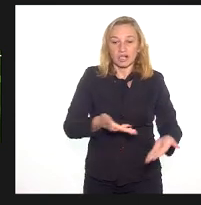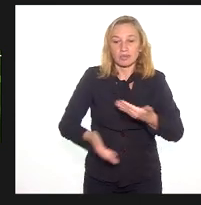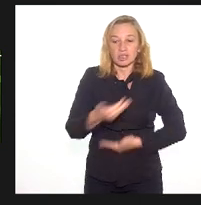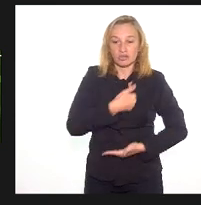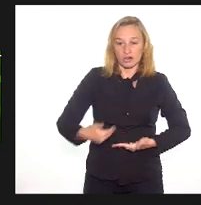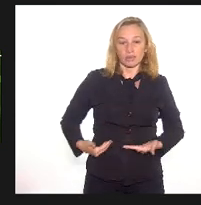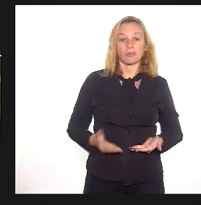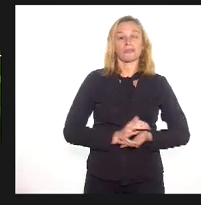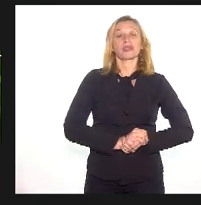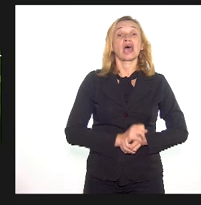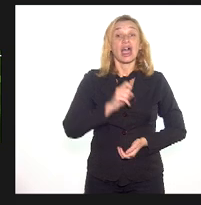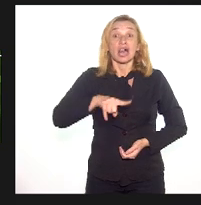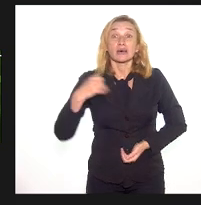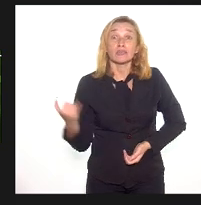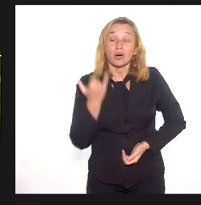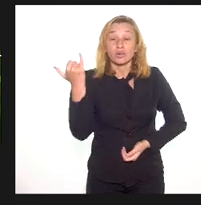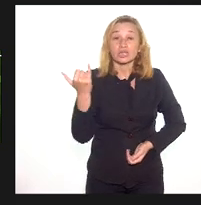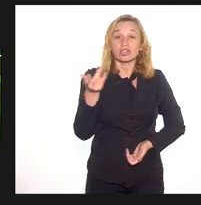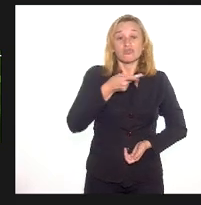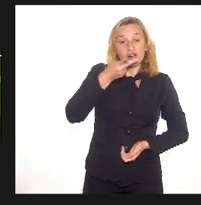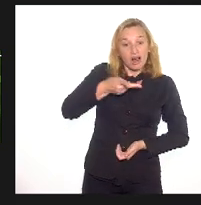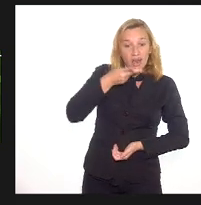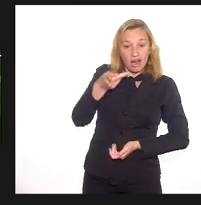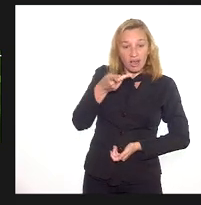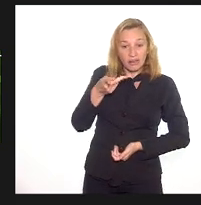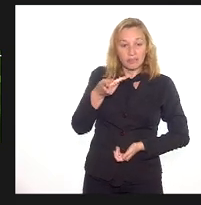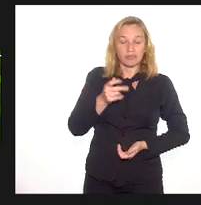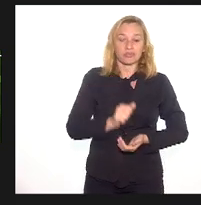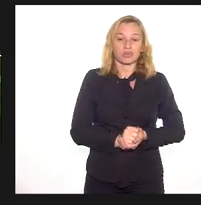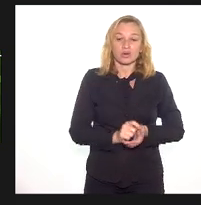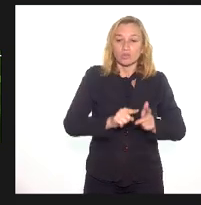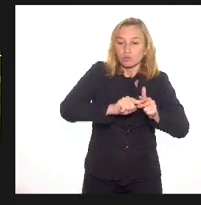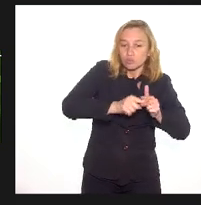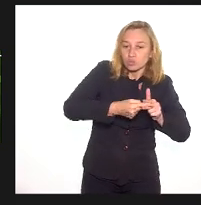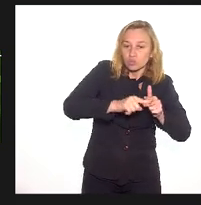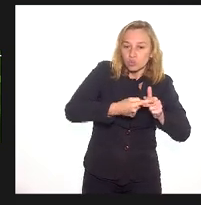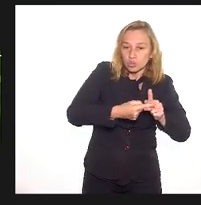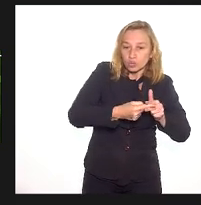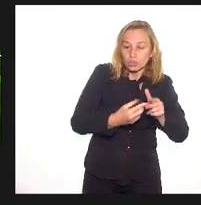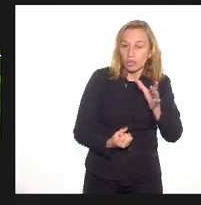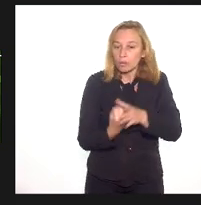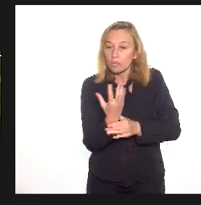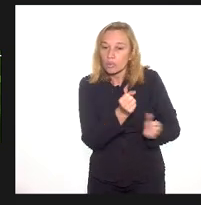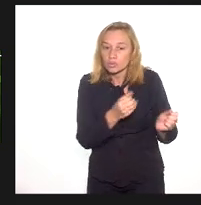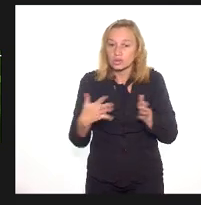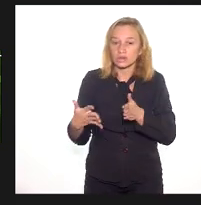ponto, é importante mencionar que a manutenção da produção,